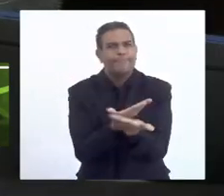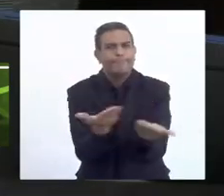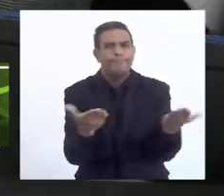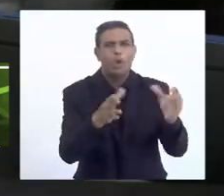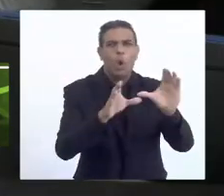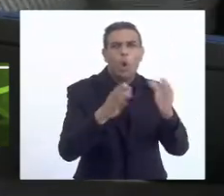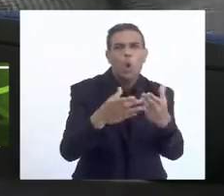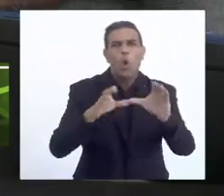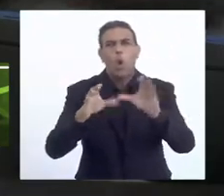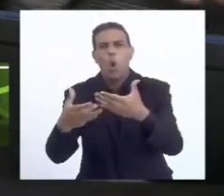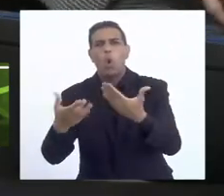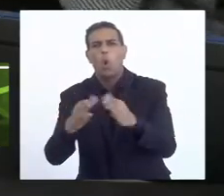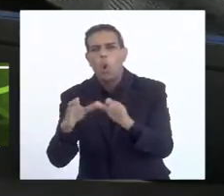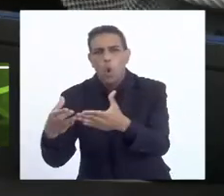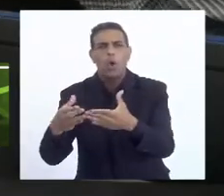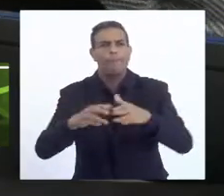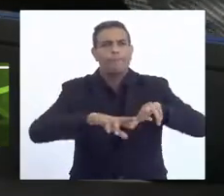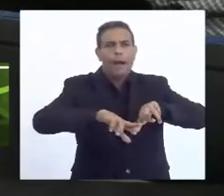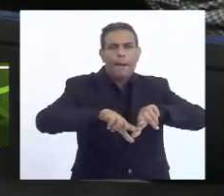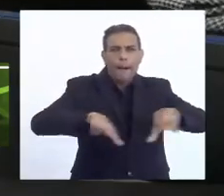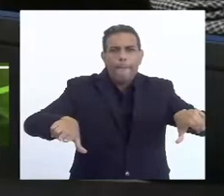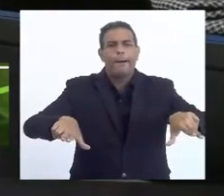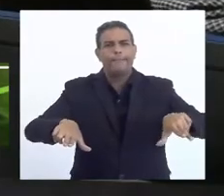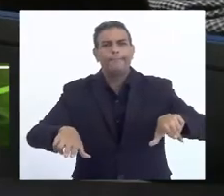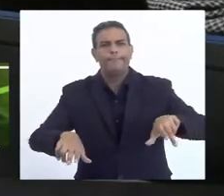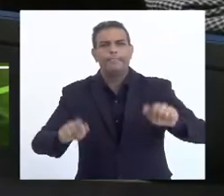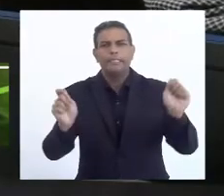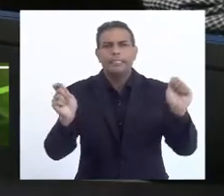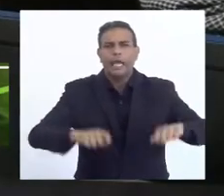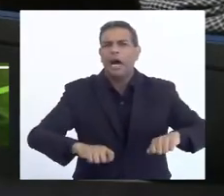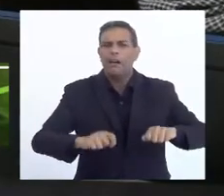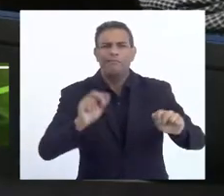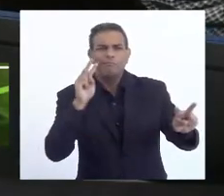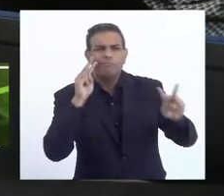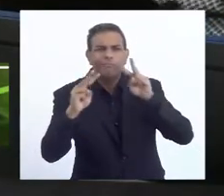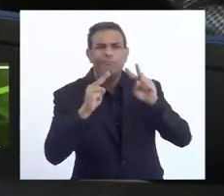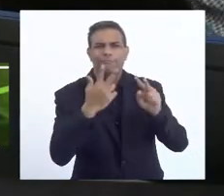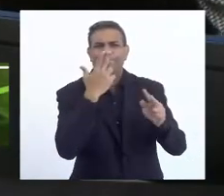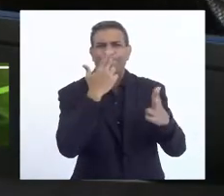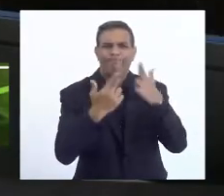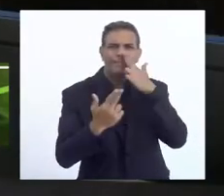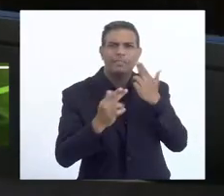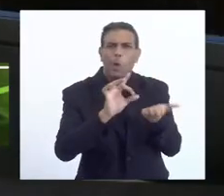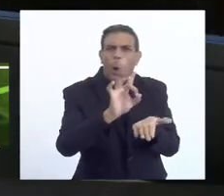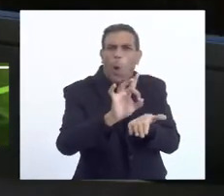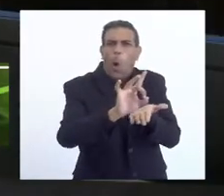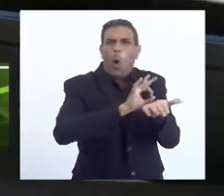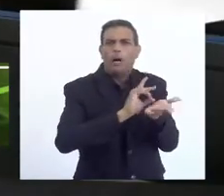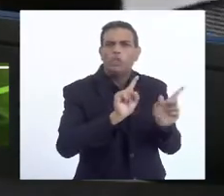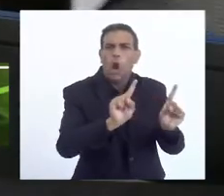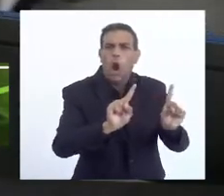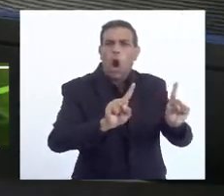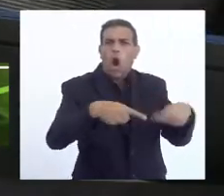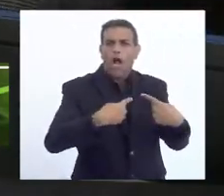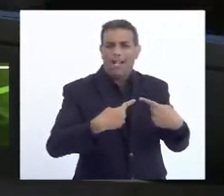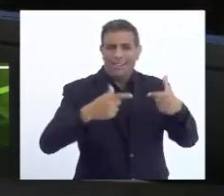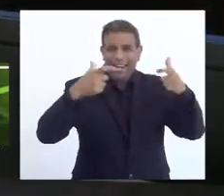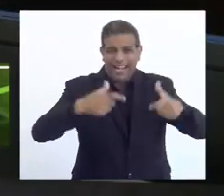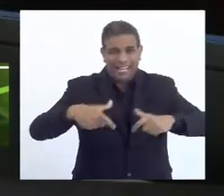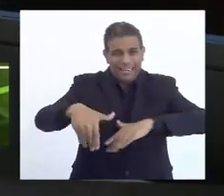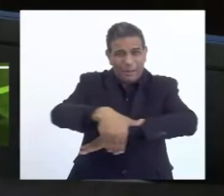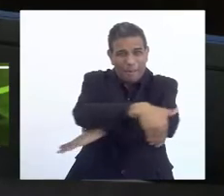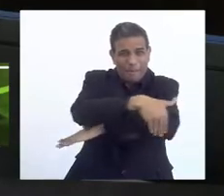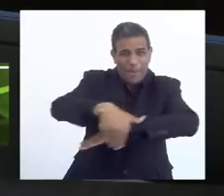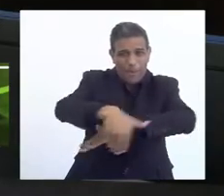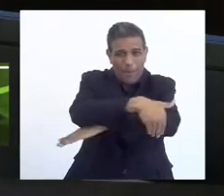de adversários políticos como forma de dizer, olha, ela mora nesse lugar,